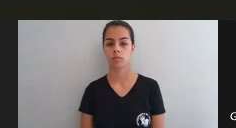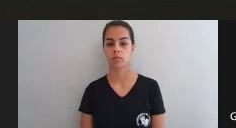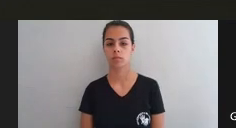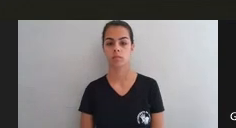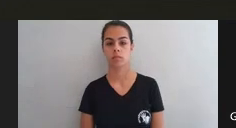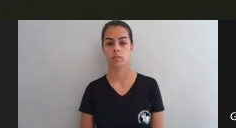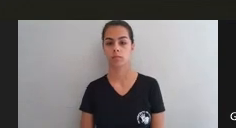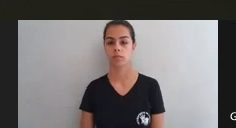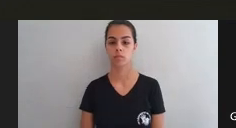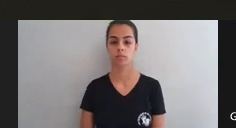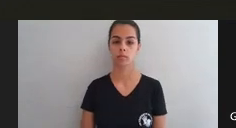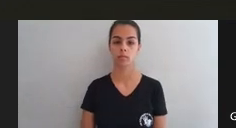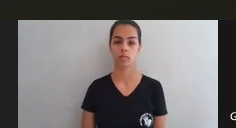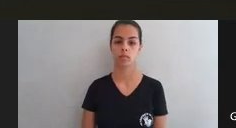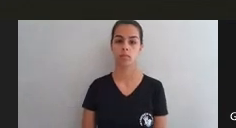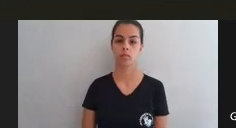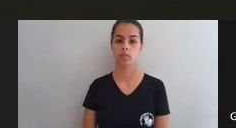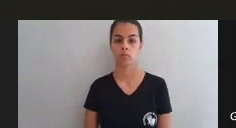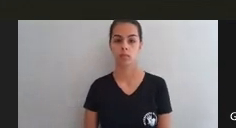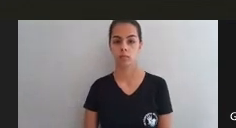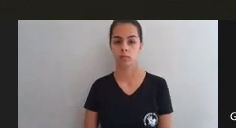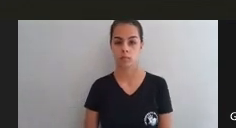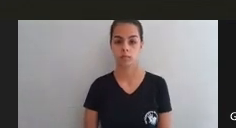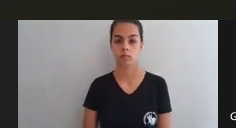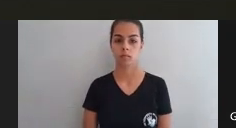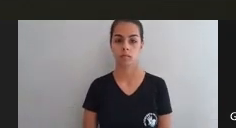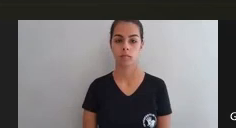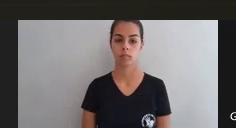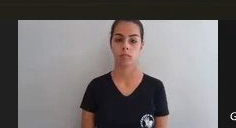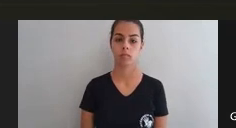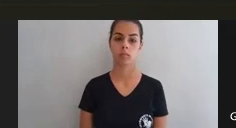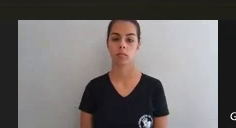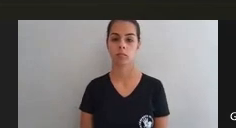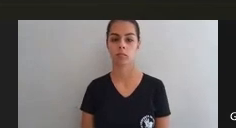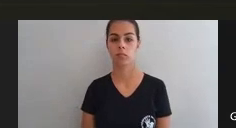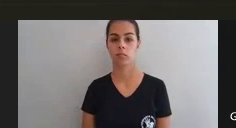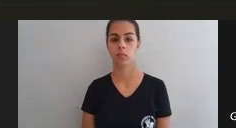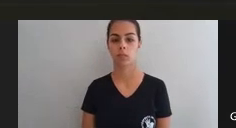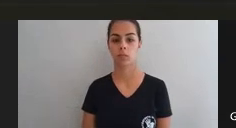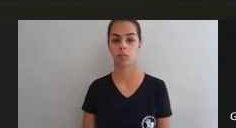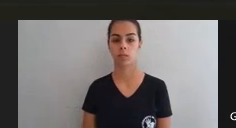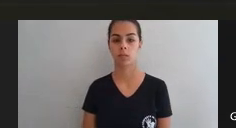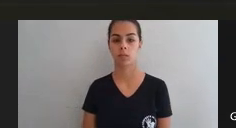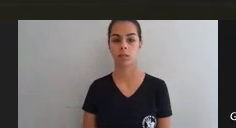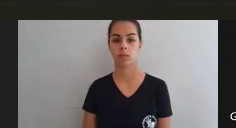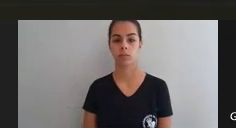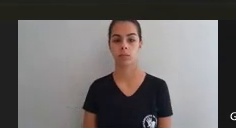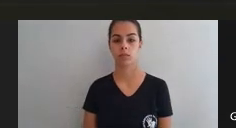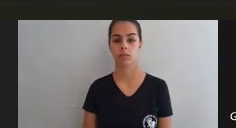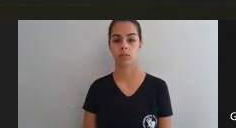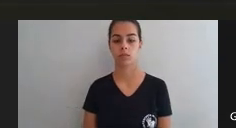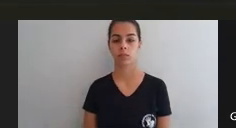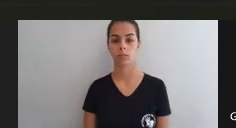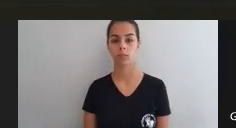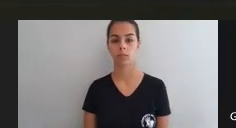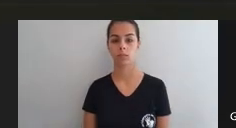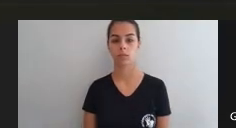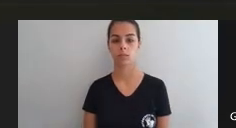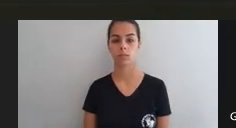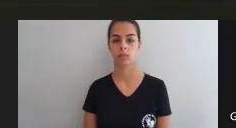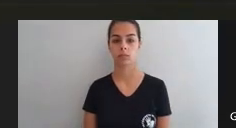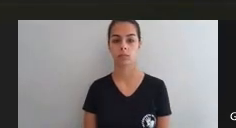Seria essa primeira aí, né? Que tá aí, na Sim, verdade. Aí tem mais de uma. eu vou até cortar isso aqui para deixar só